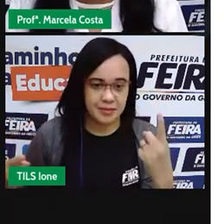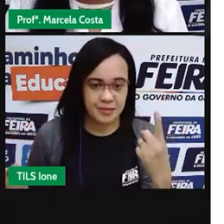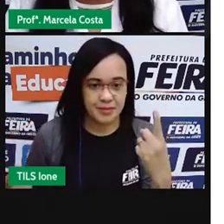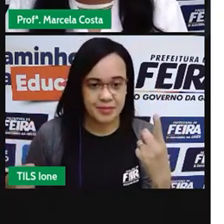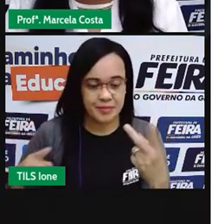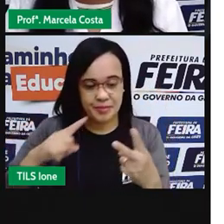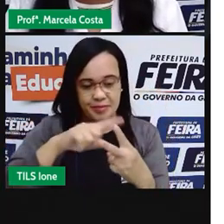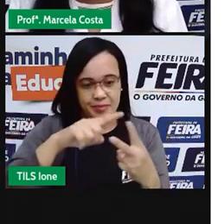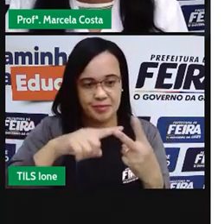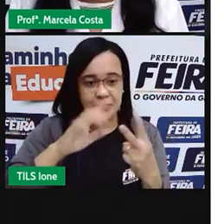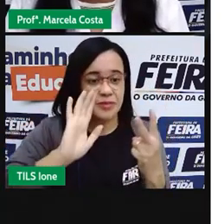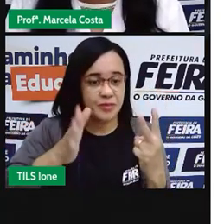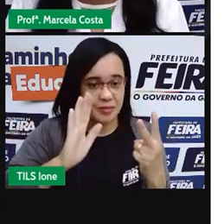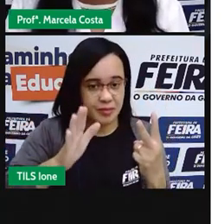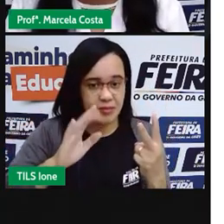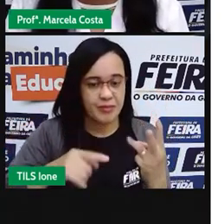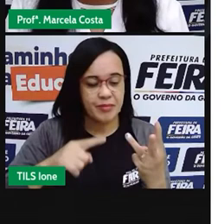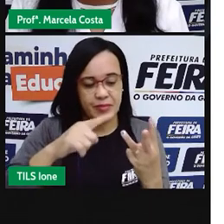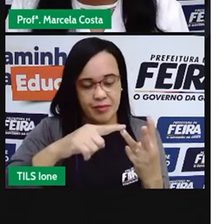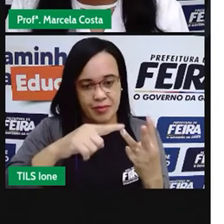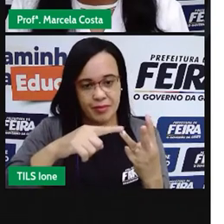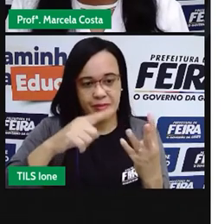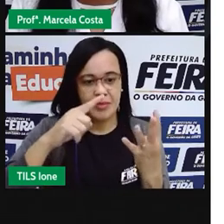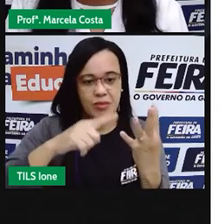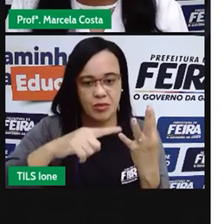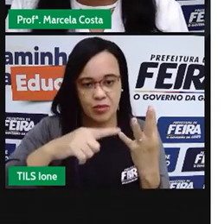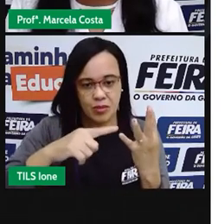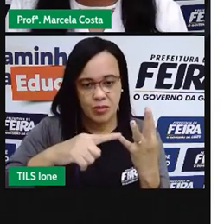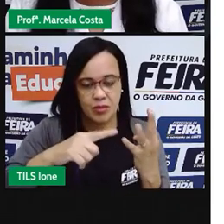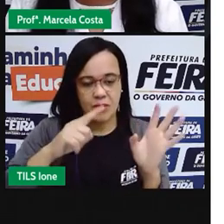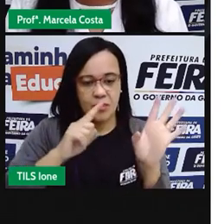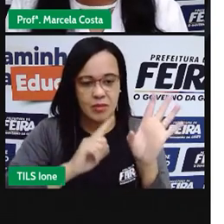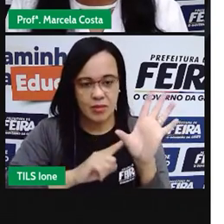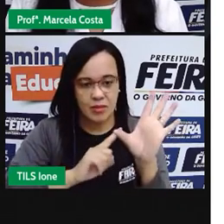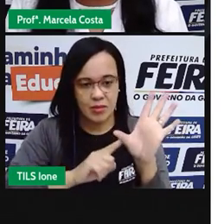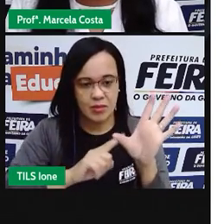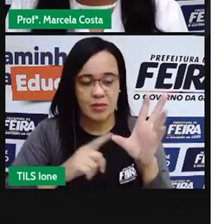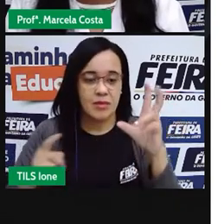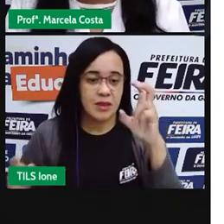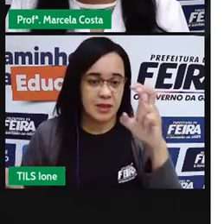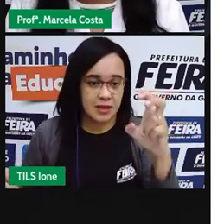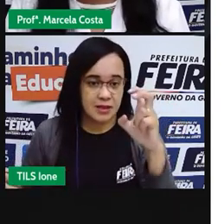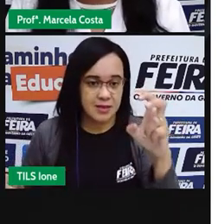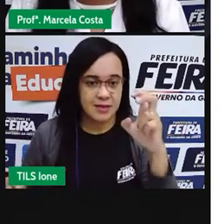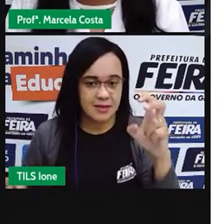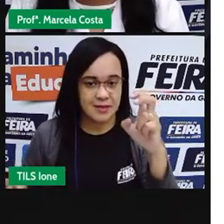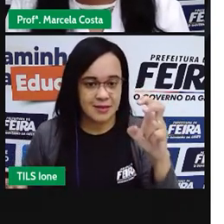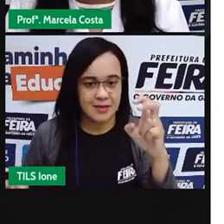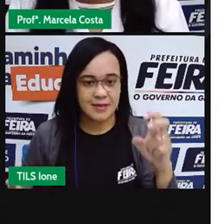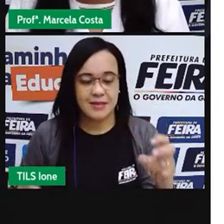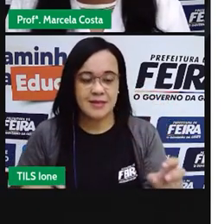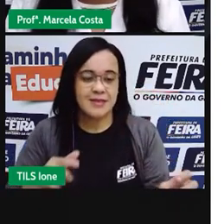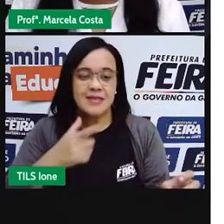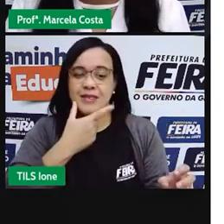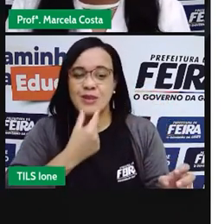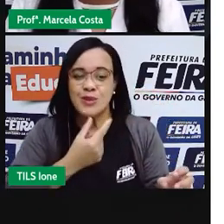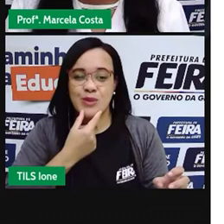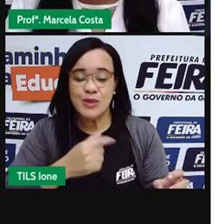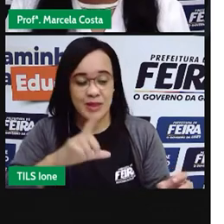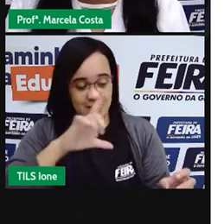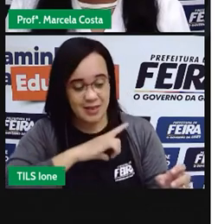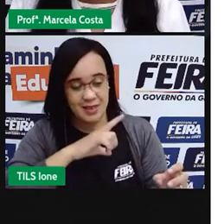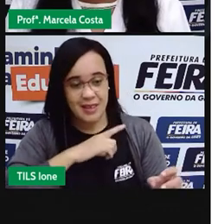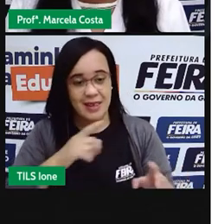Já tem duas aqui. Três, quatro, cinco. Então, Dudu agora